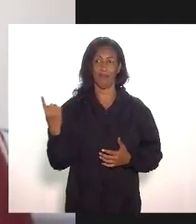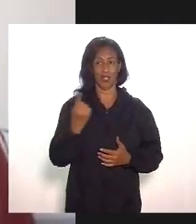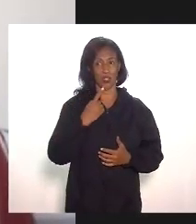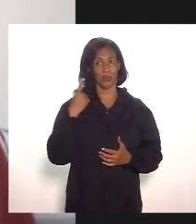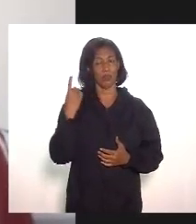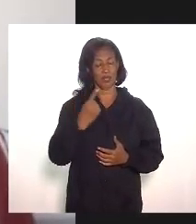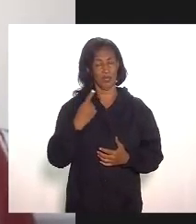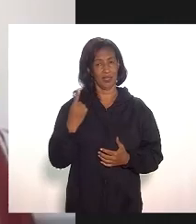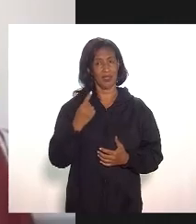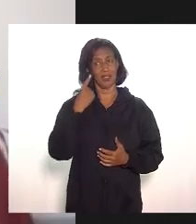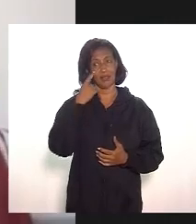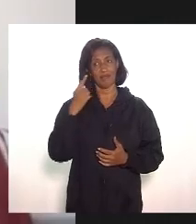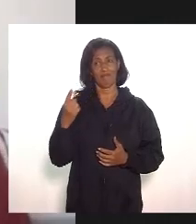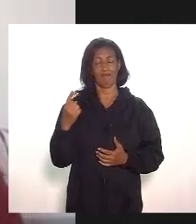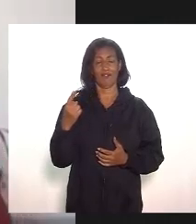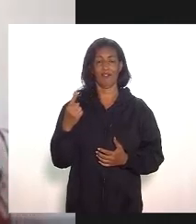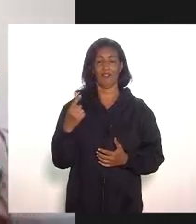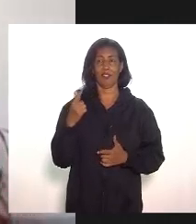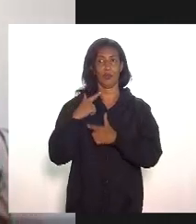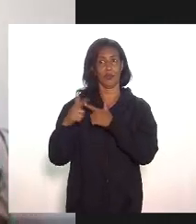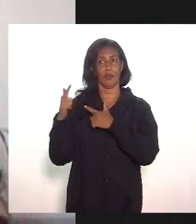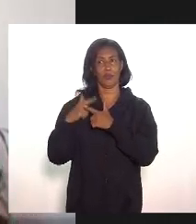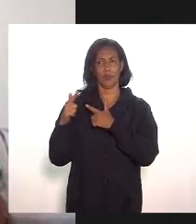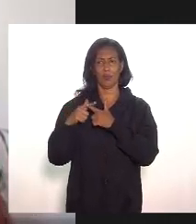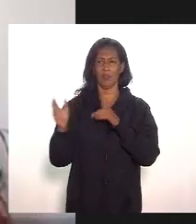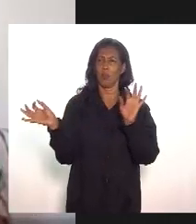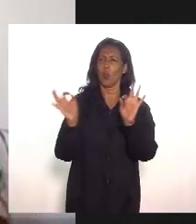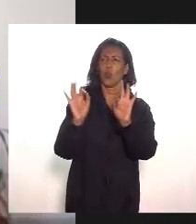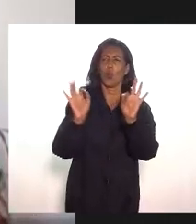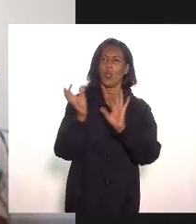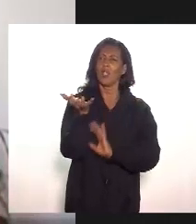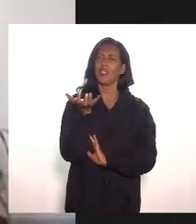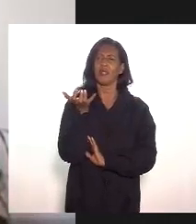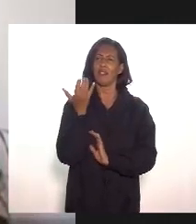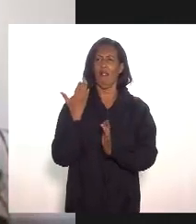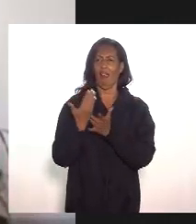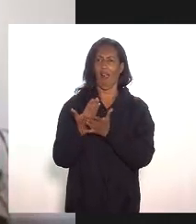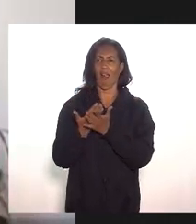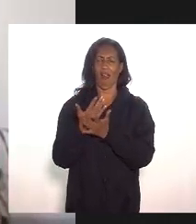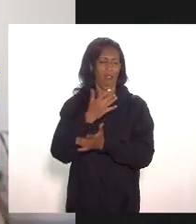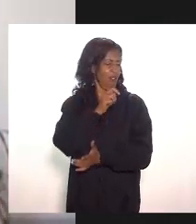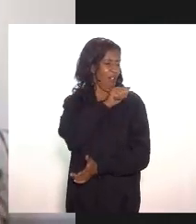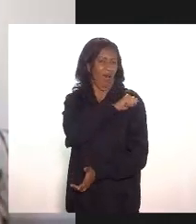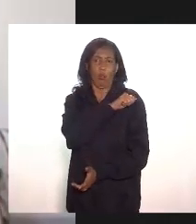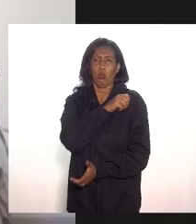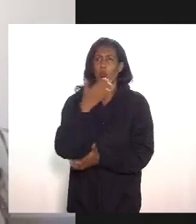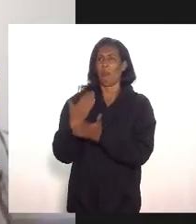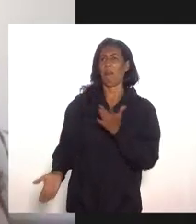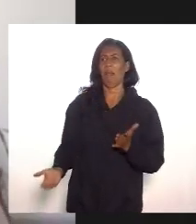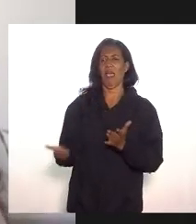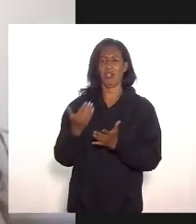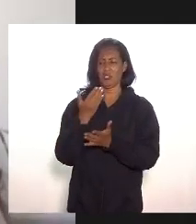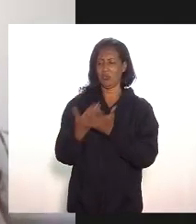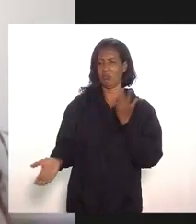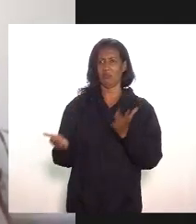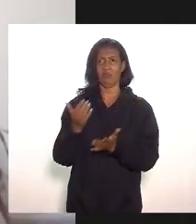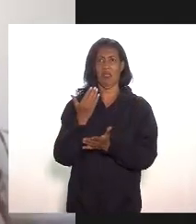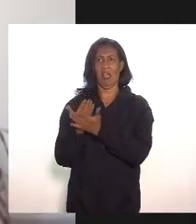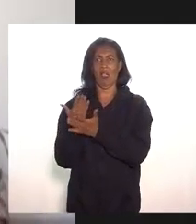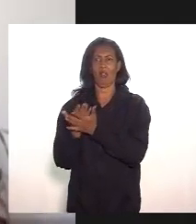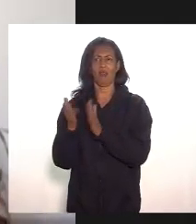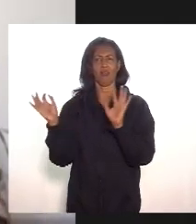consideração. Ninguém aqui está querendo que os alunos percam aula. Ninguém aqui quer que a